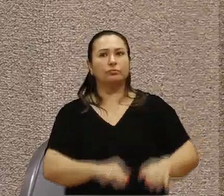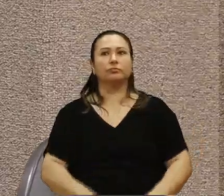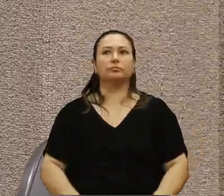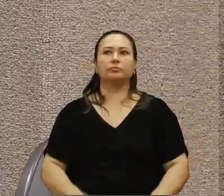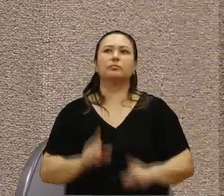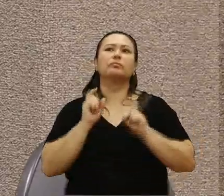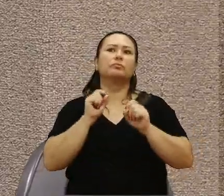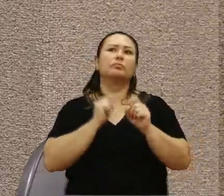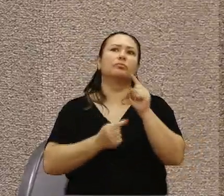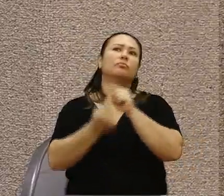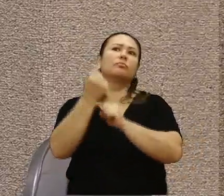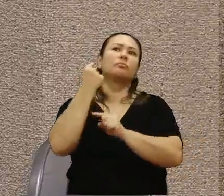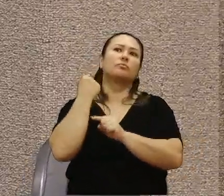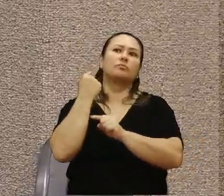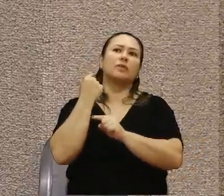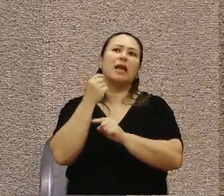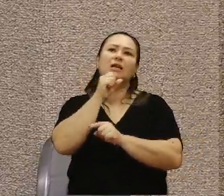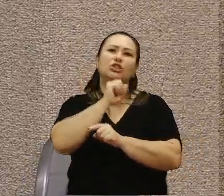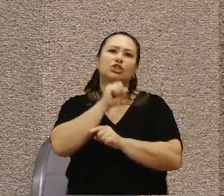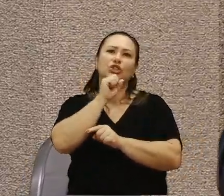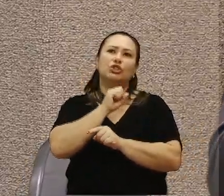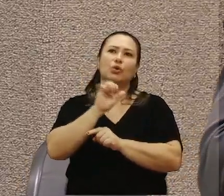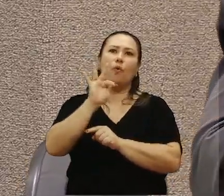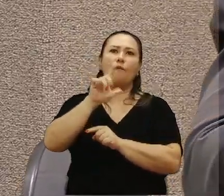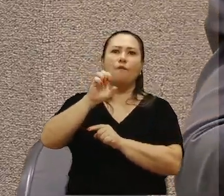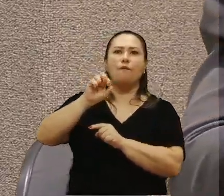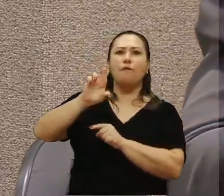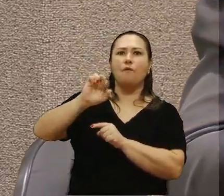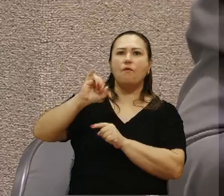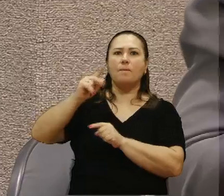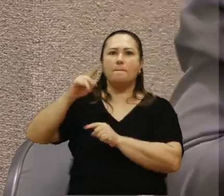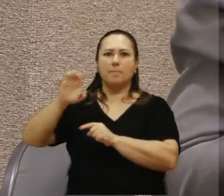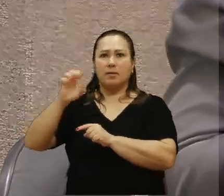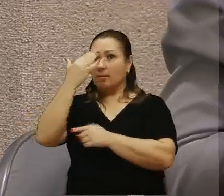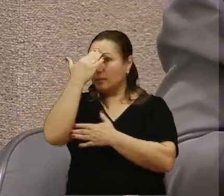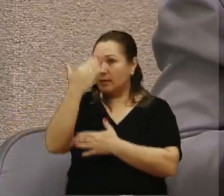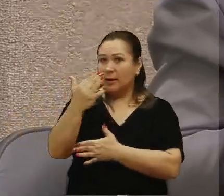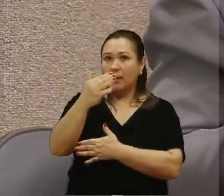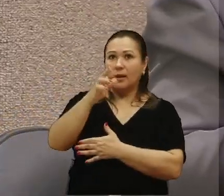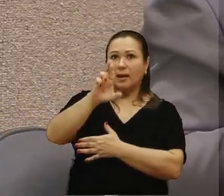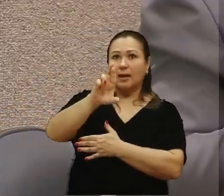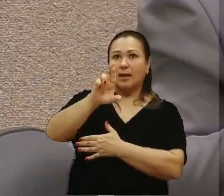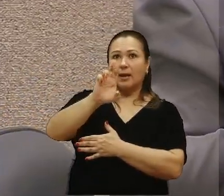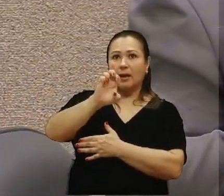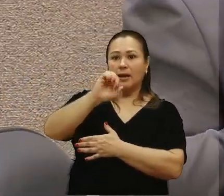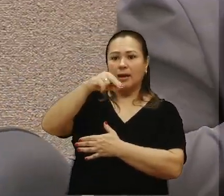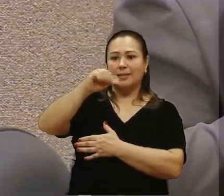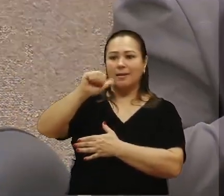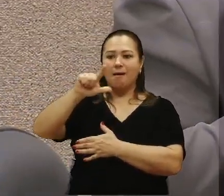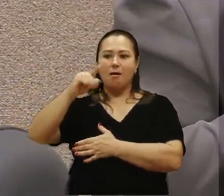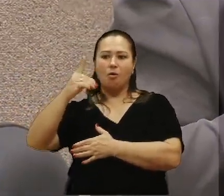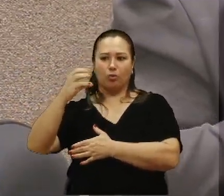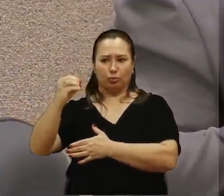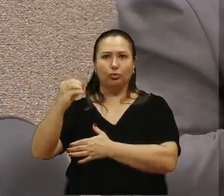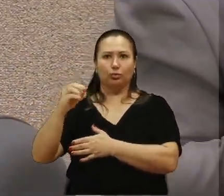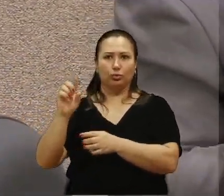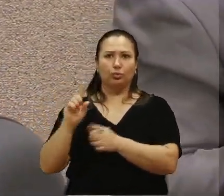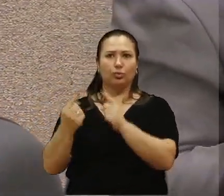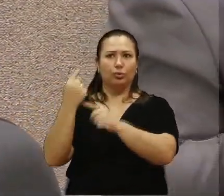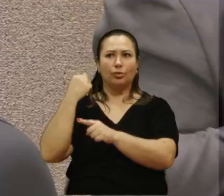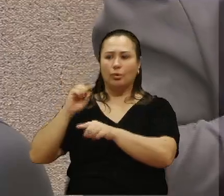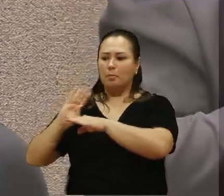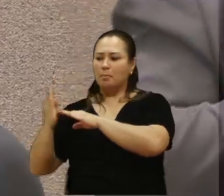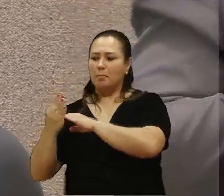no antigo Flor do IP, que está pronto. Quero agradecer ao Reinaldo. Antigo Flor do IP, lá no Vila